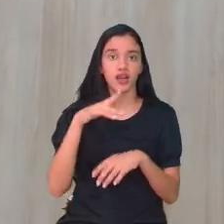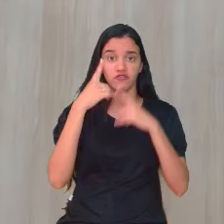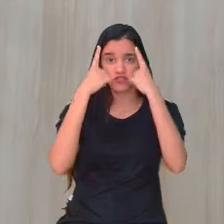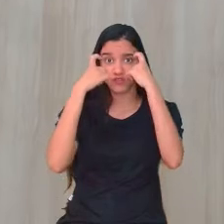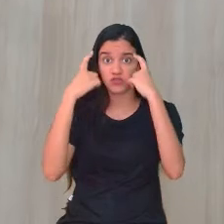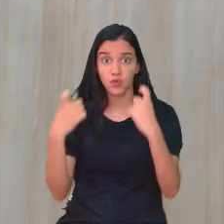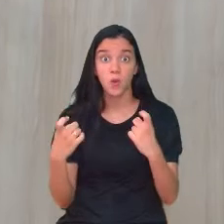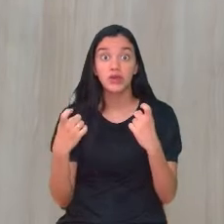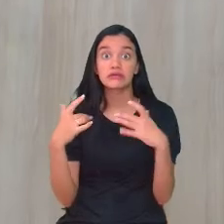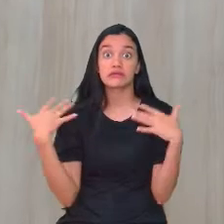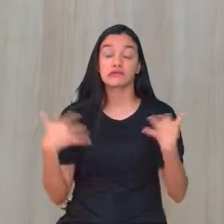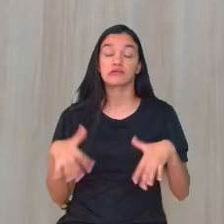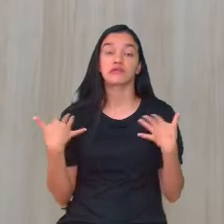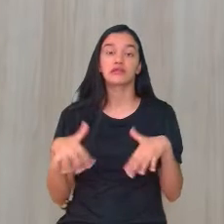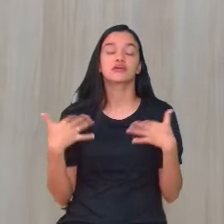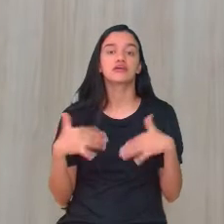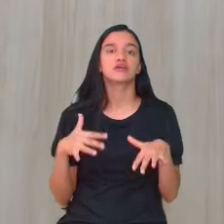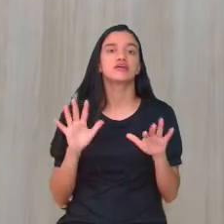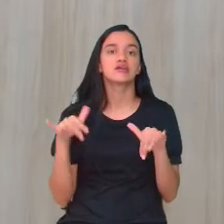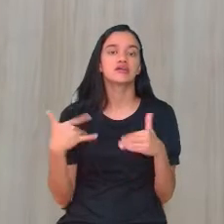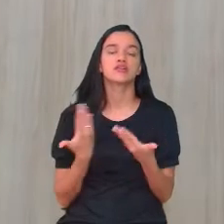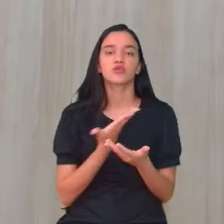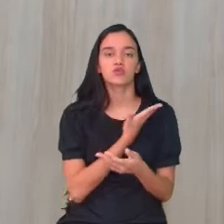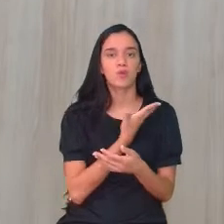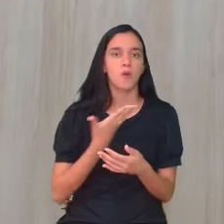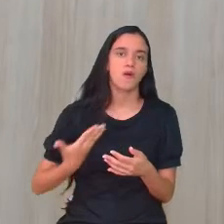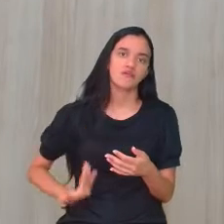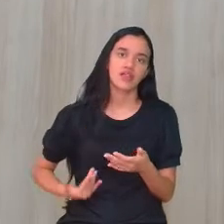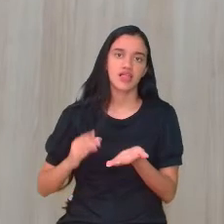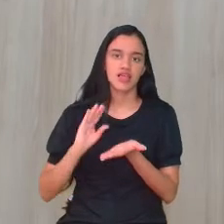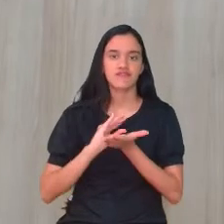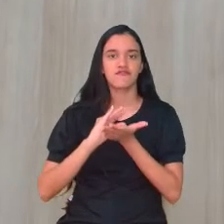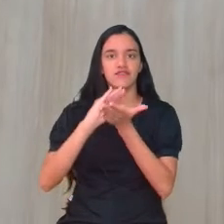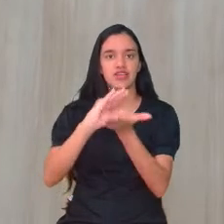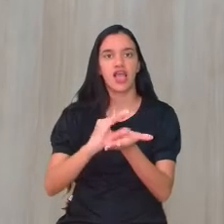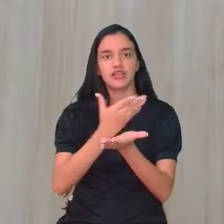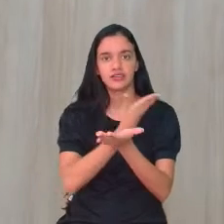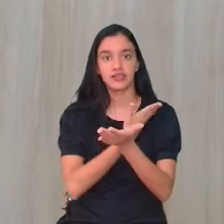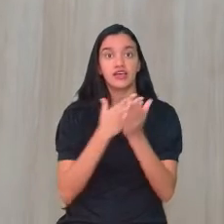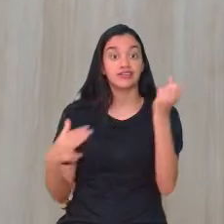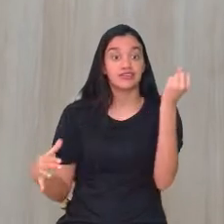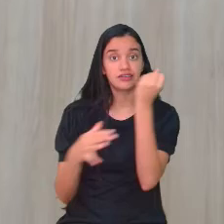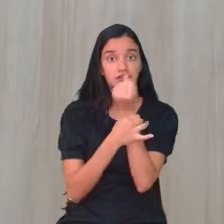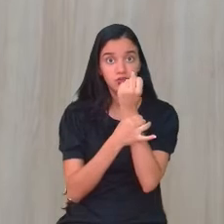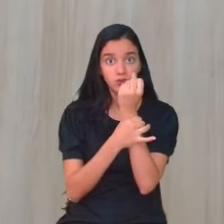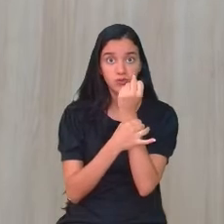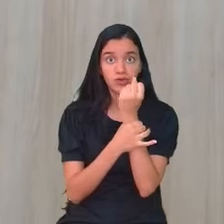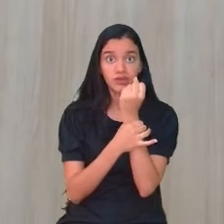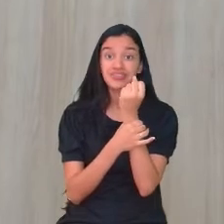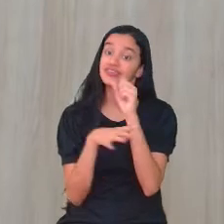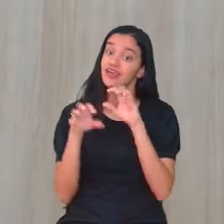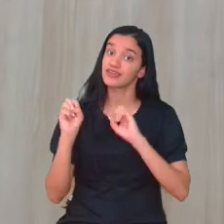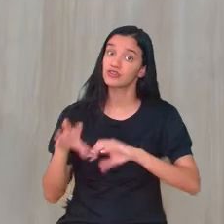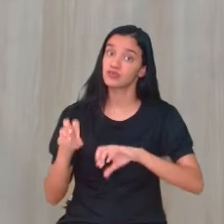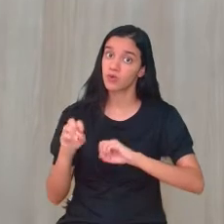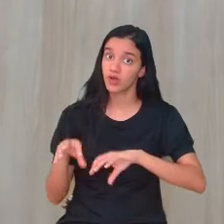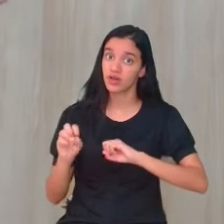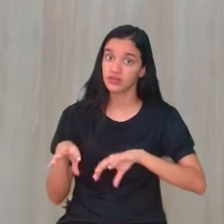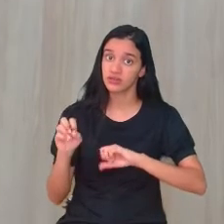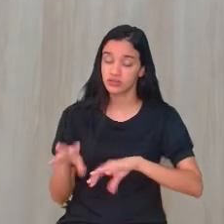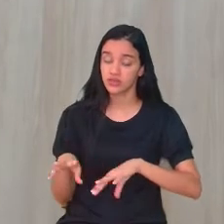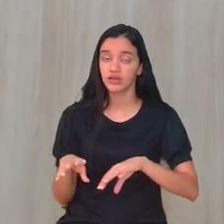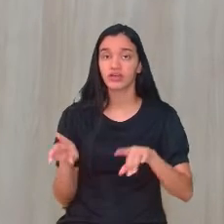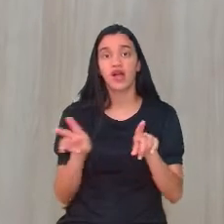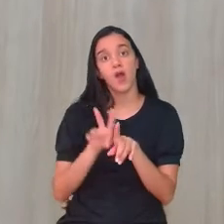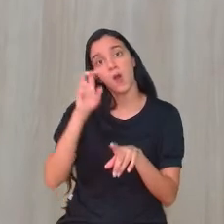violência muito grande. Então, ao invés do governo ele investir em segurança, capacitação da polícia,